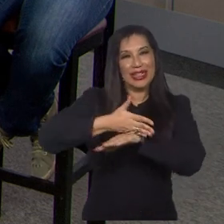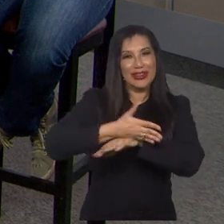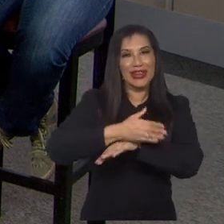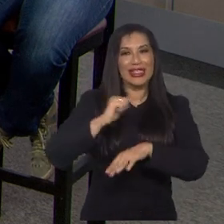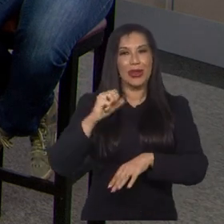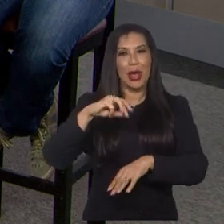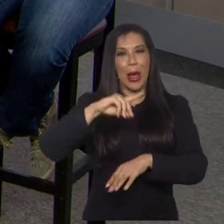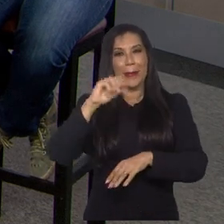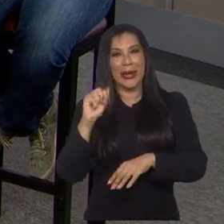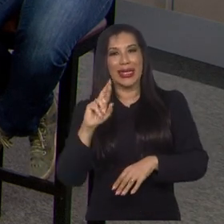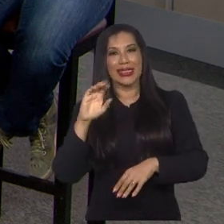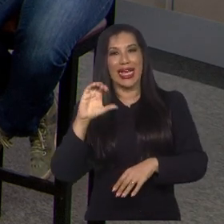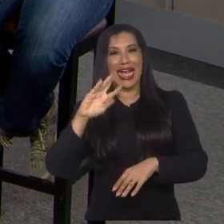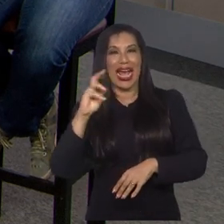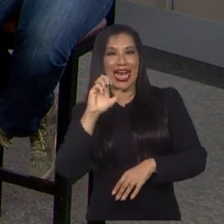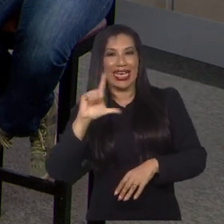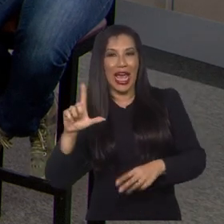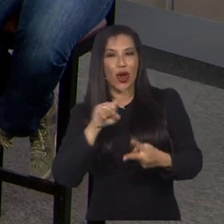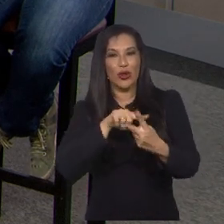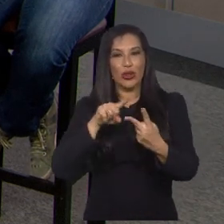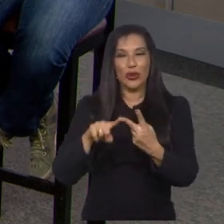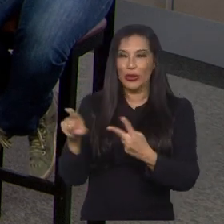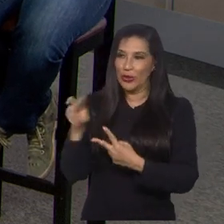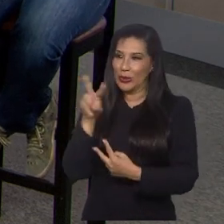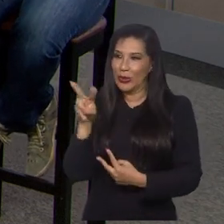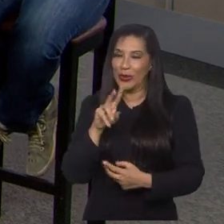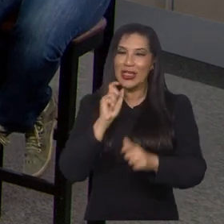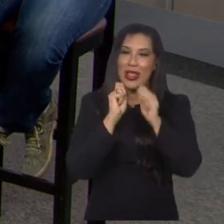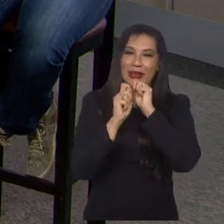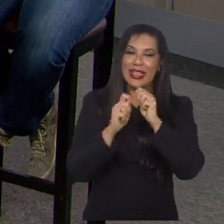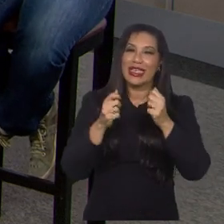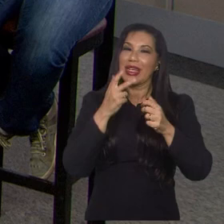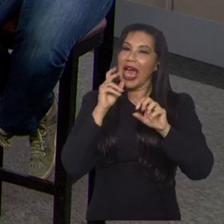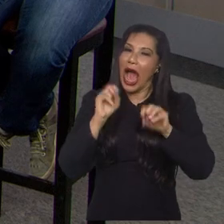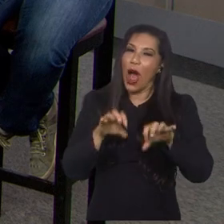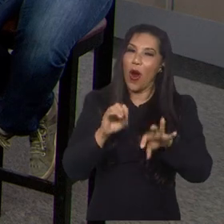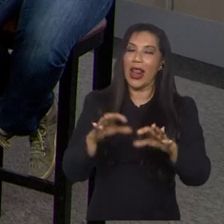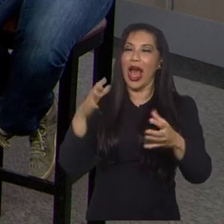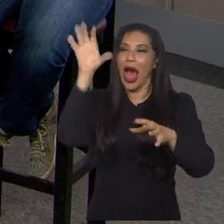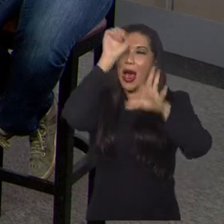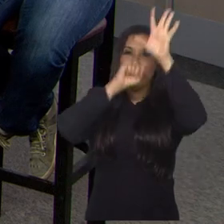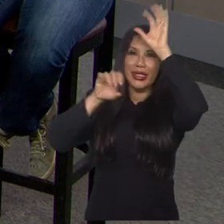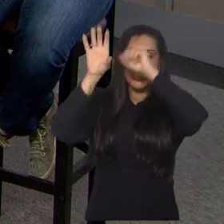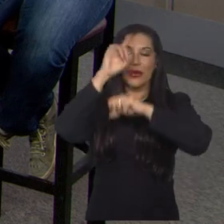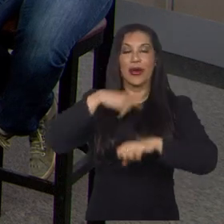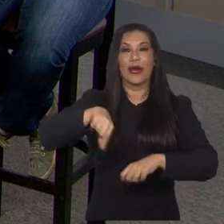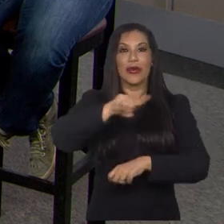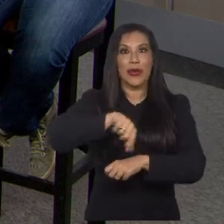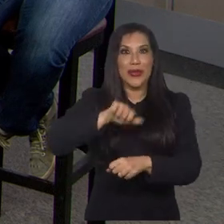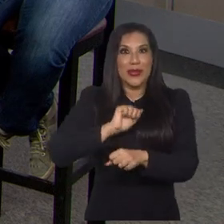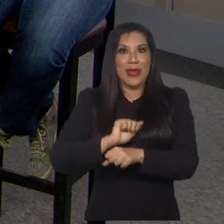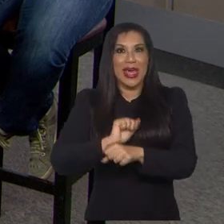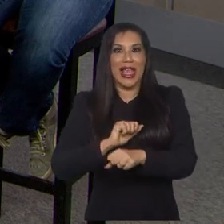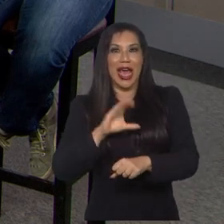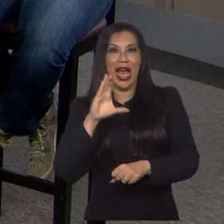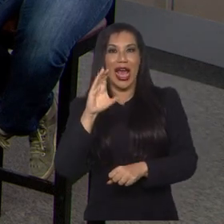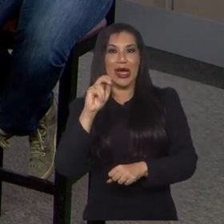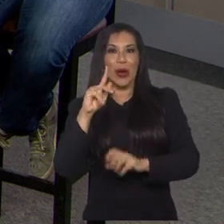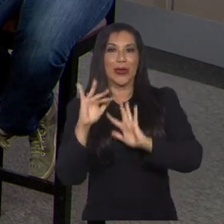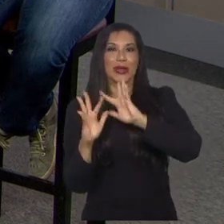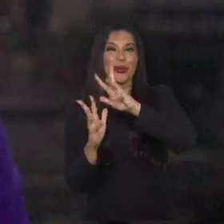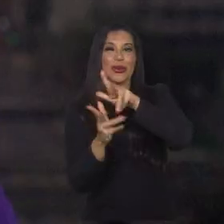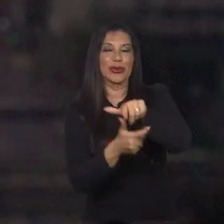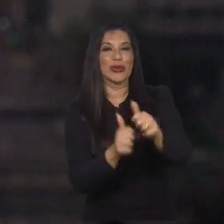Valeu, Raquel, também. Super aulas vocês deram aqui. Continuamos na expectativa pela Copa do Mundo de Futebol